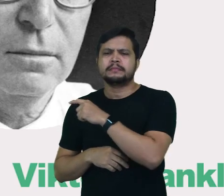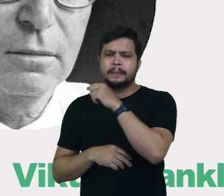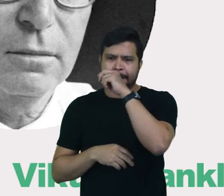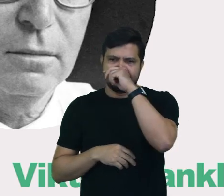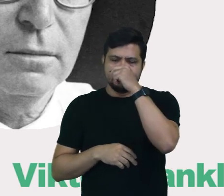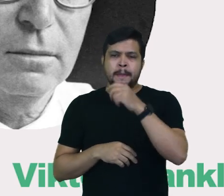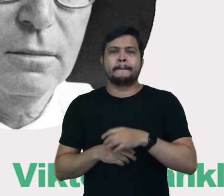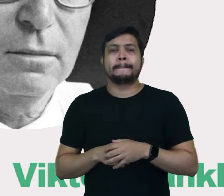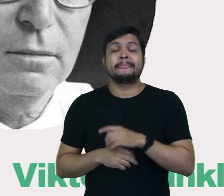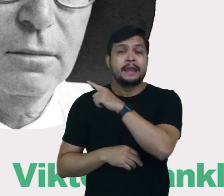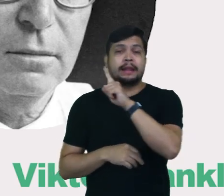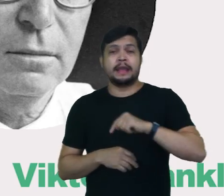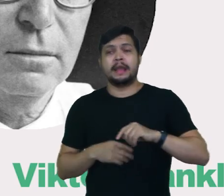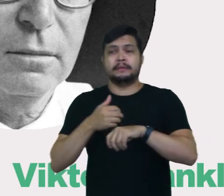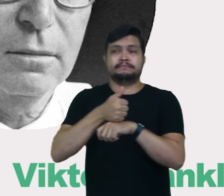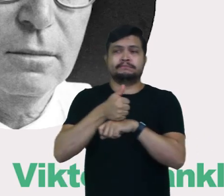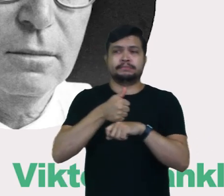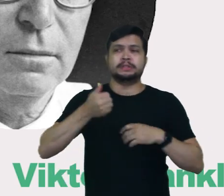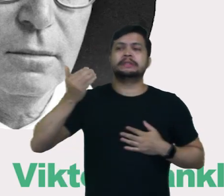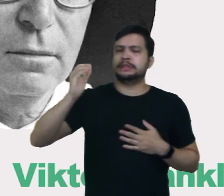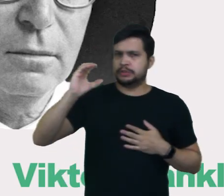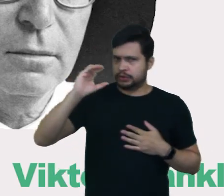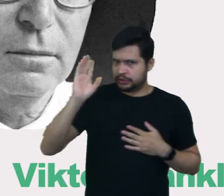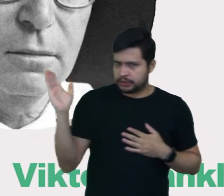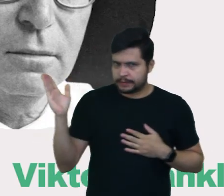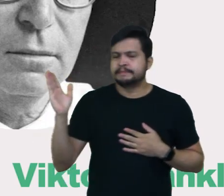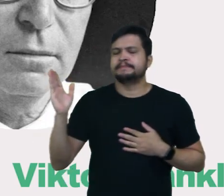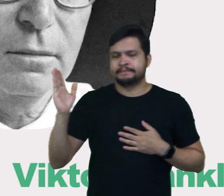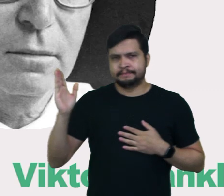da Vida. Esse é um cientista